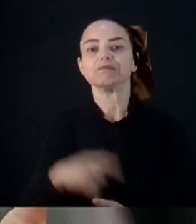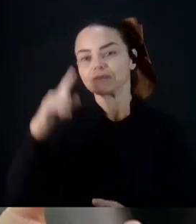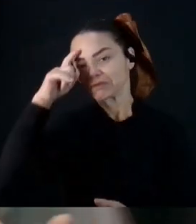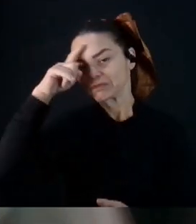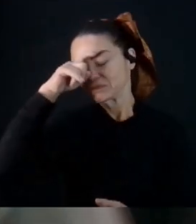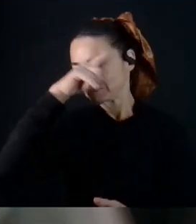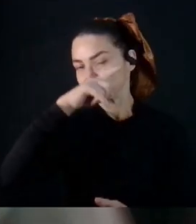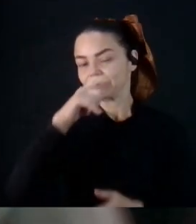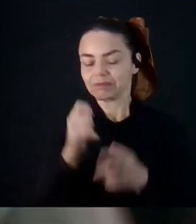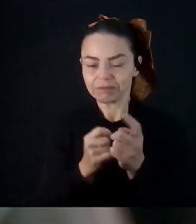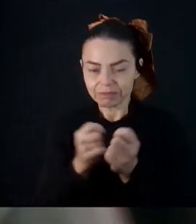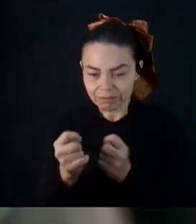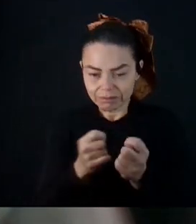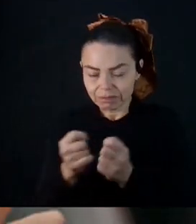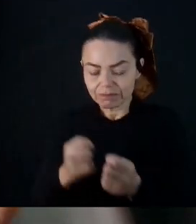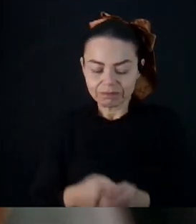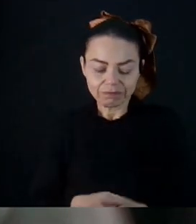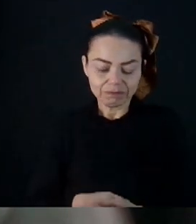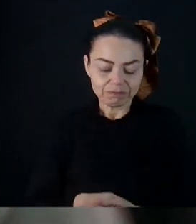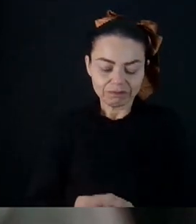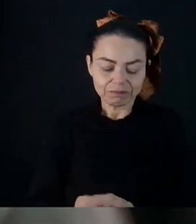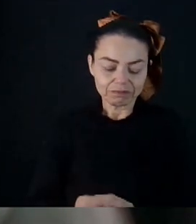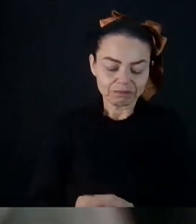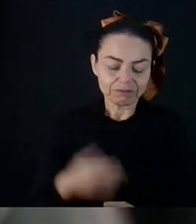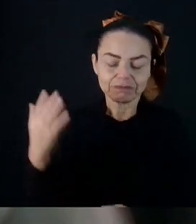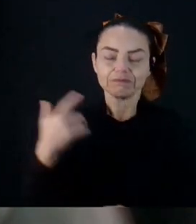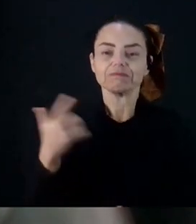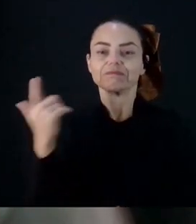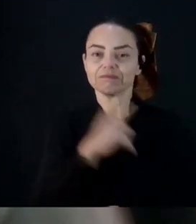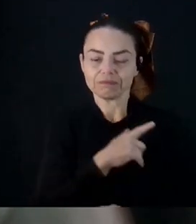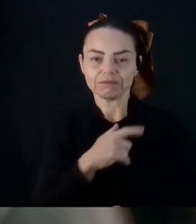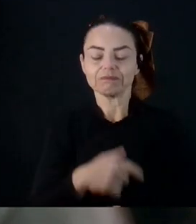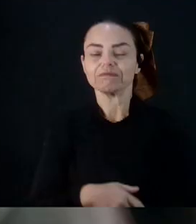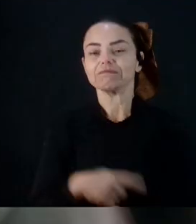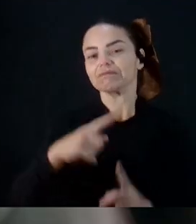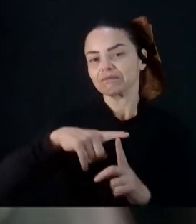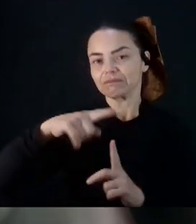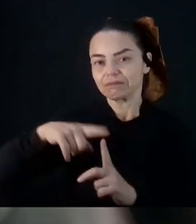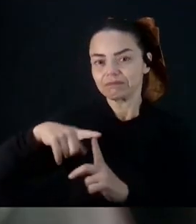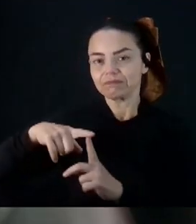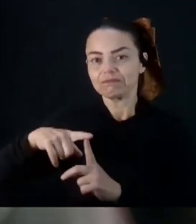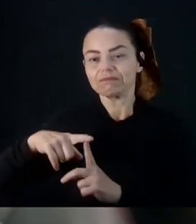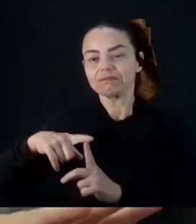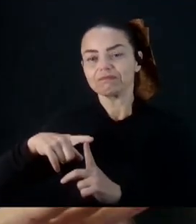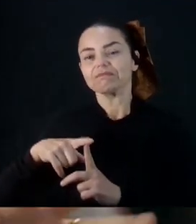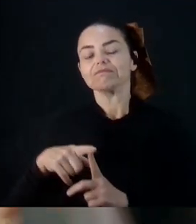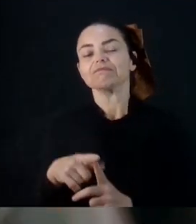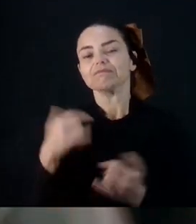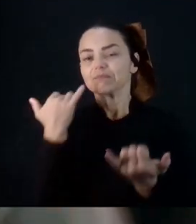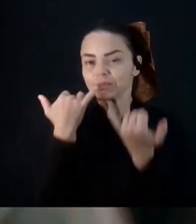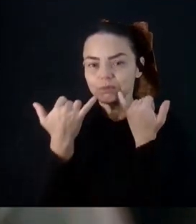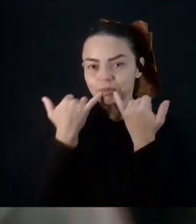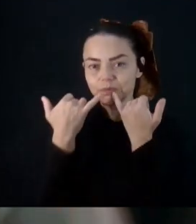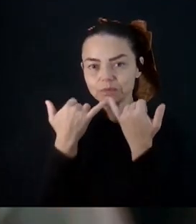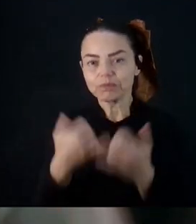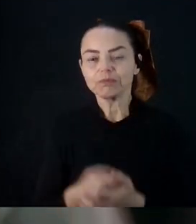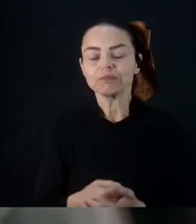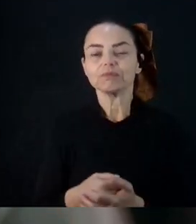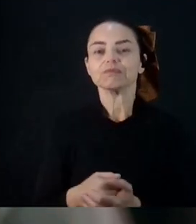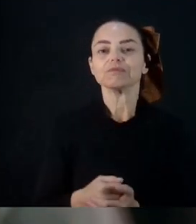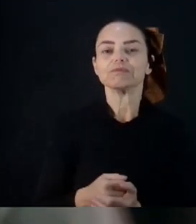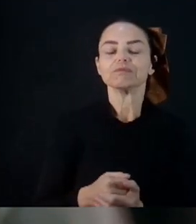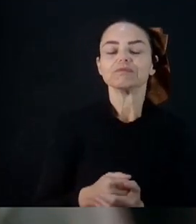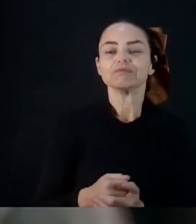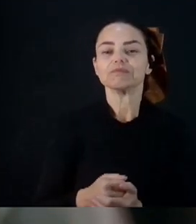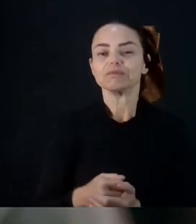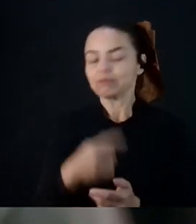controle. Antigamente era muito mais difícil a gente conseguir um tipo de informação, como que eu quero um penteado, como que eu quero fazer